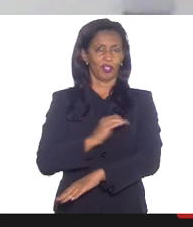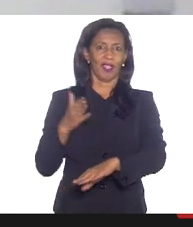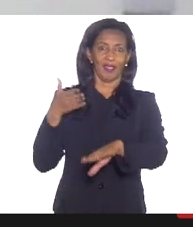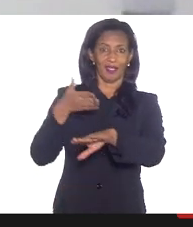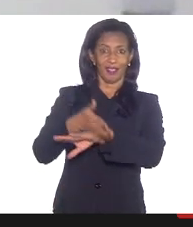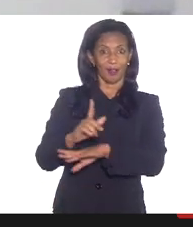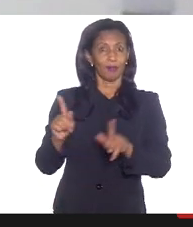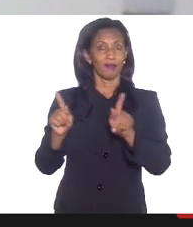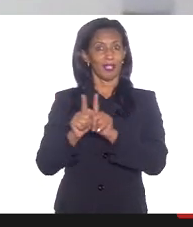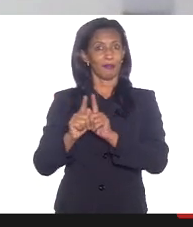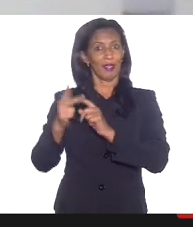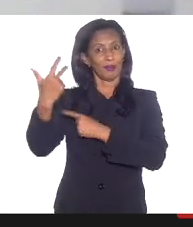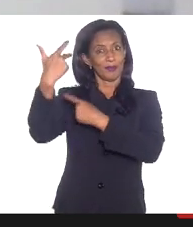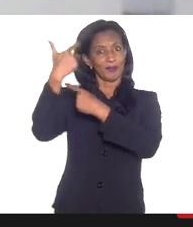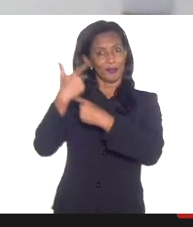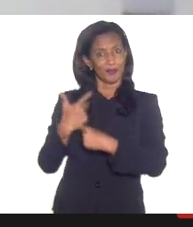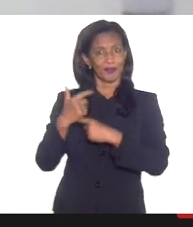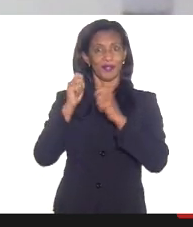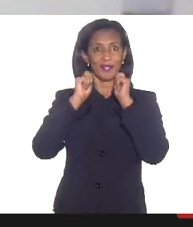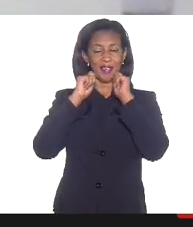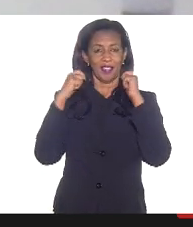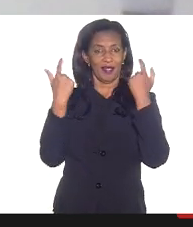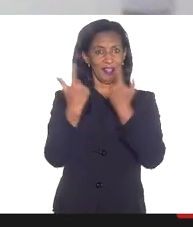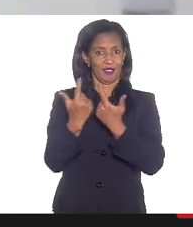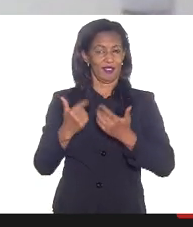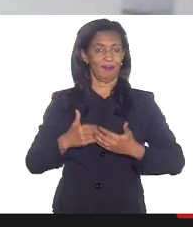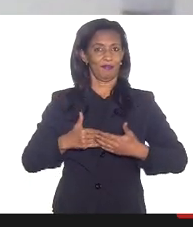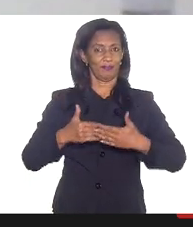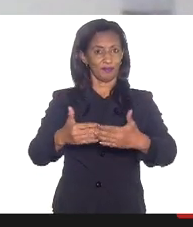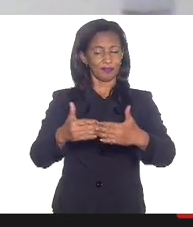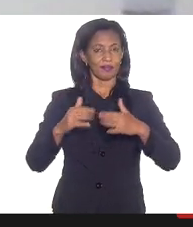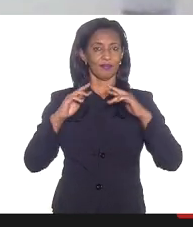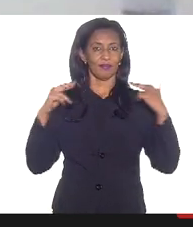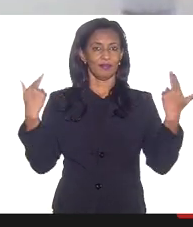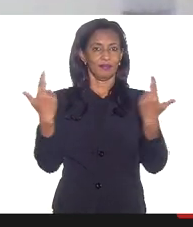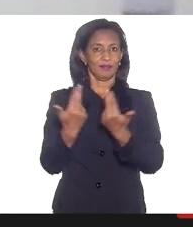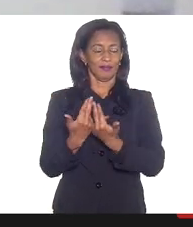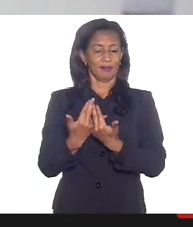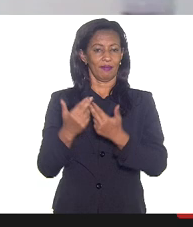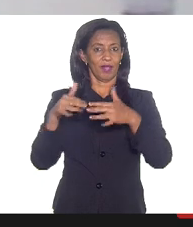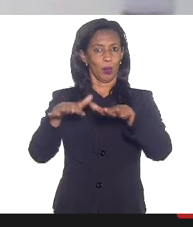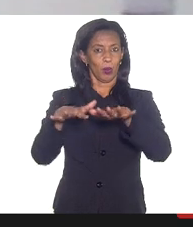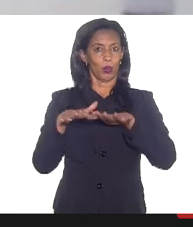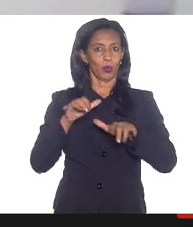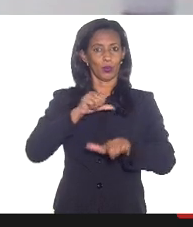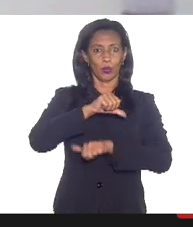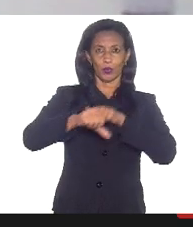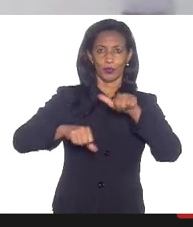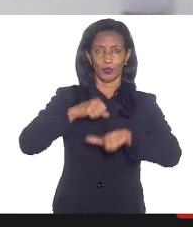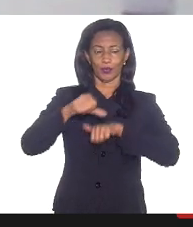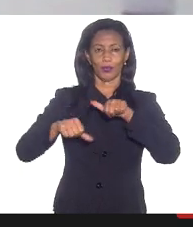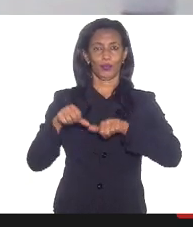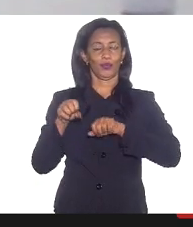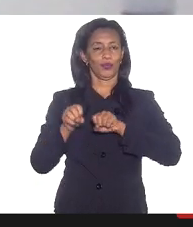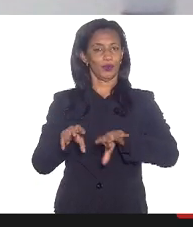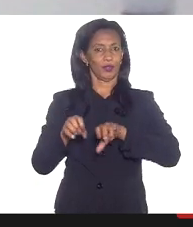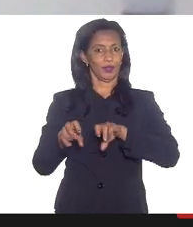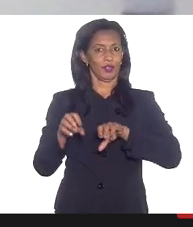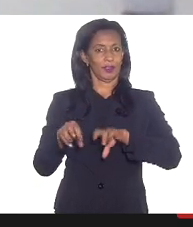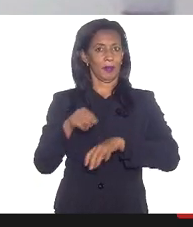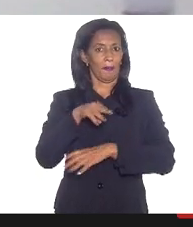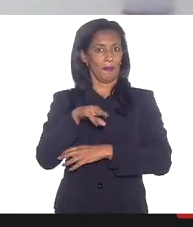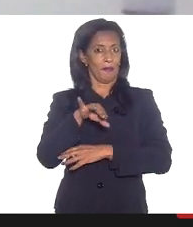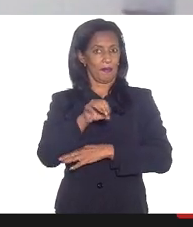vivo também na TV Alerj e damos início à audiência pública sobre a reforma do ensino médio. A gente